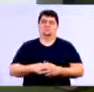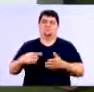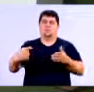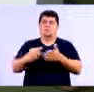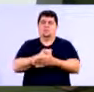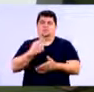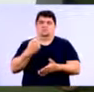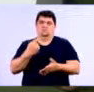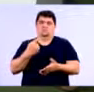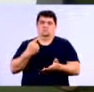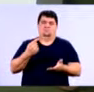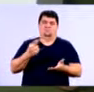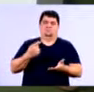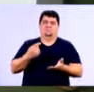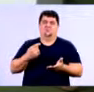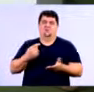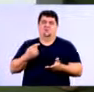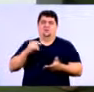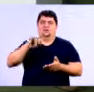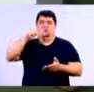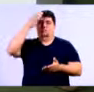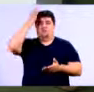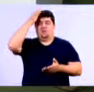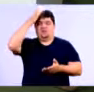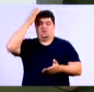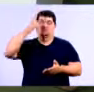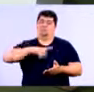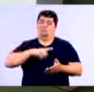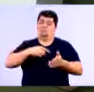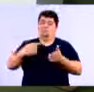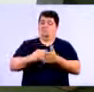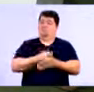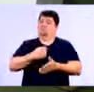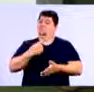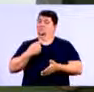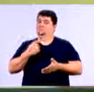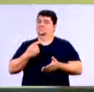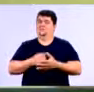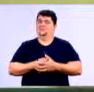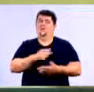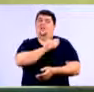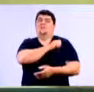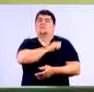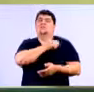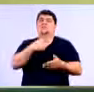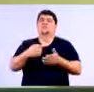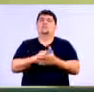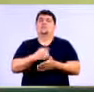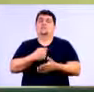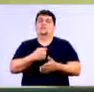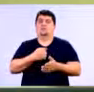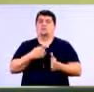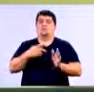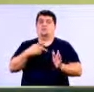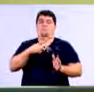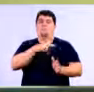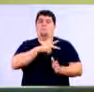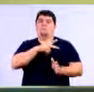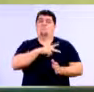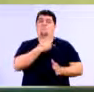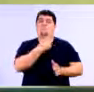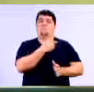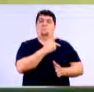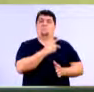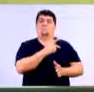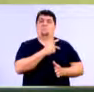meio capciosa aí do Paulo de Paraná. Eu vou deixar para você, tá, Denise? Vou deixar para você. Os alunos de Paraná estão perguntando algo pessoal aos professores. Eles